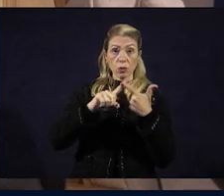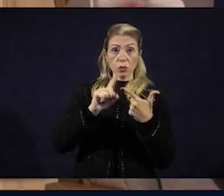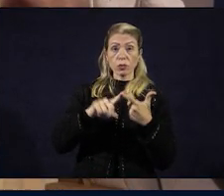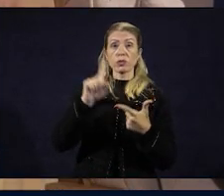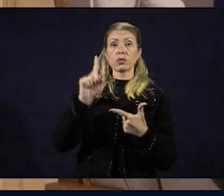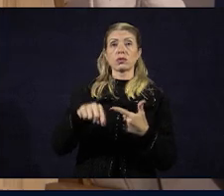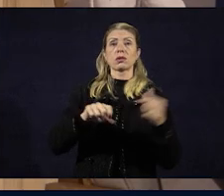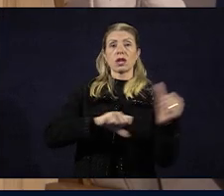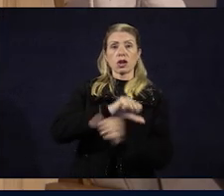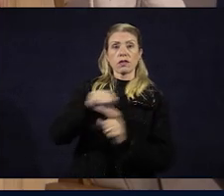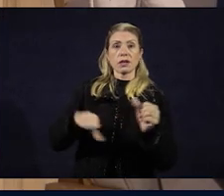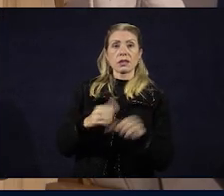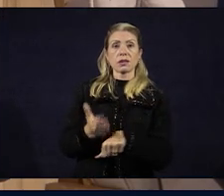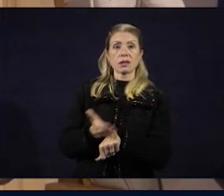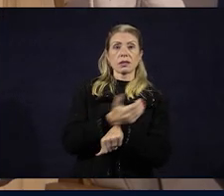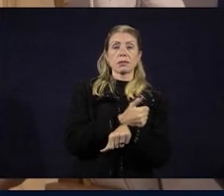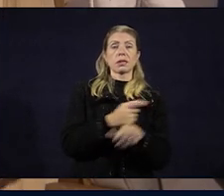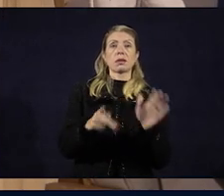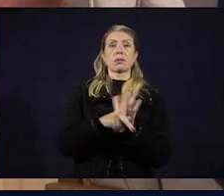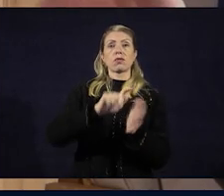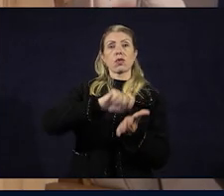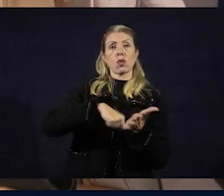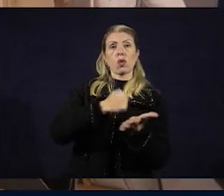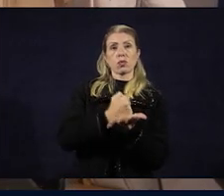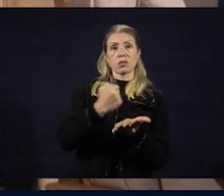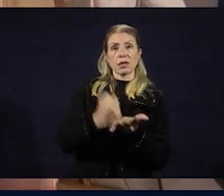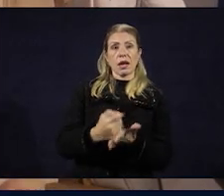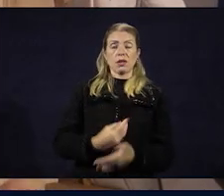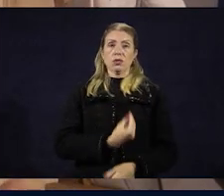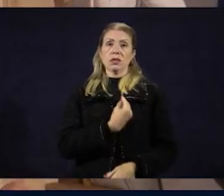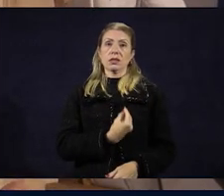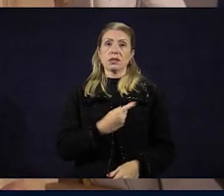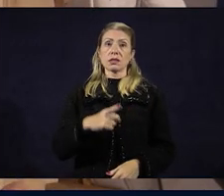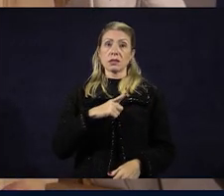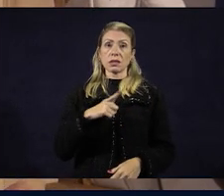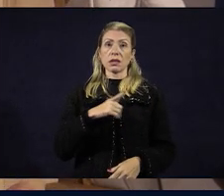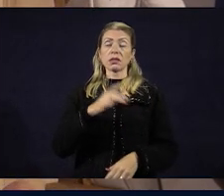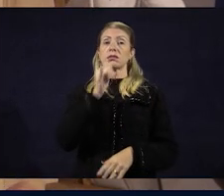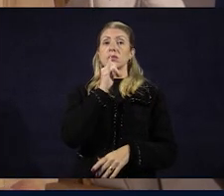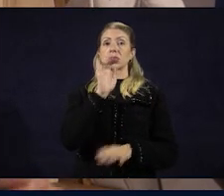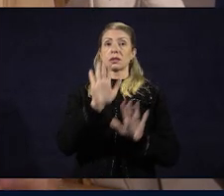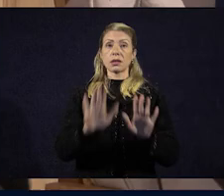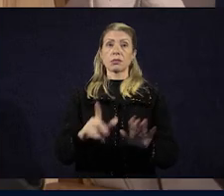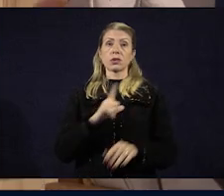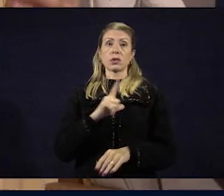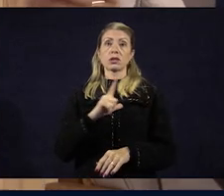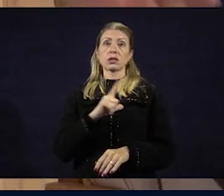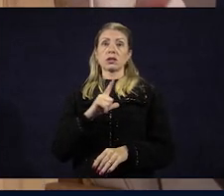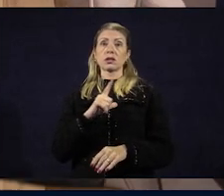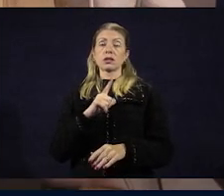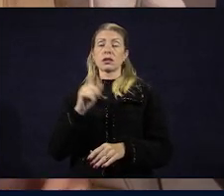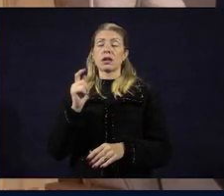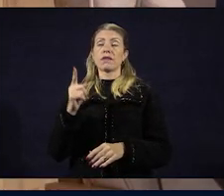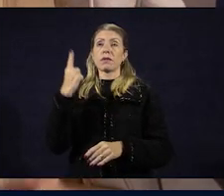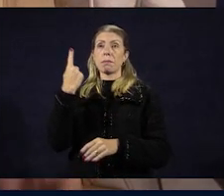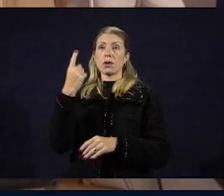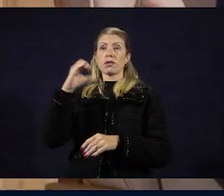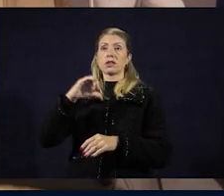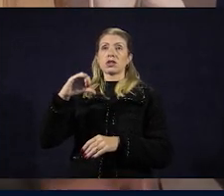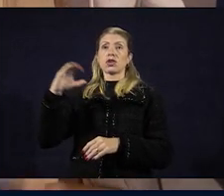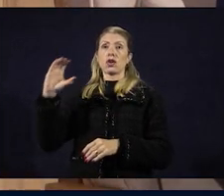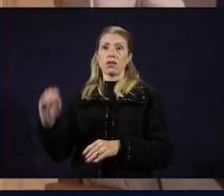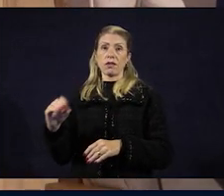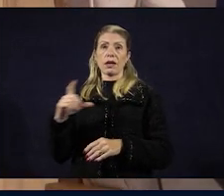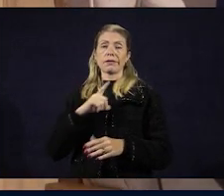fazer a renovação antecipada dos contratos de concessão existentes. Então, a gente tinha ali concessões realizadas na década de 90,